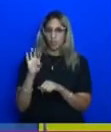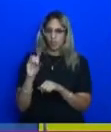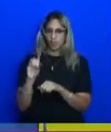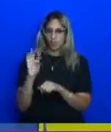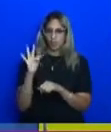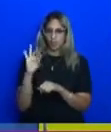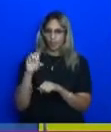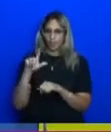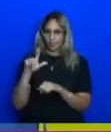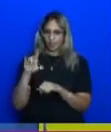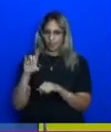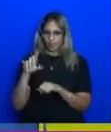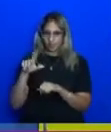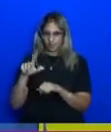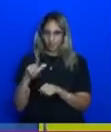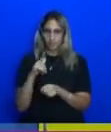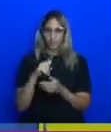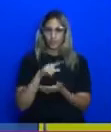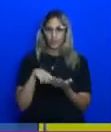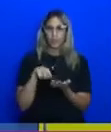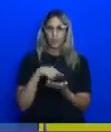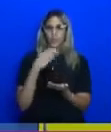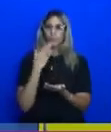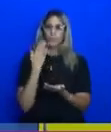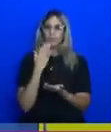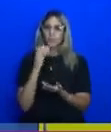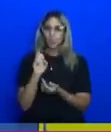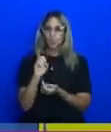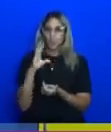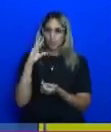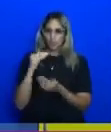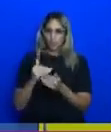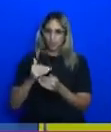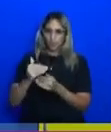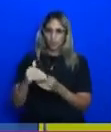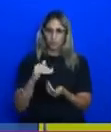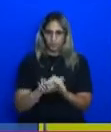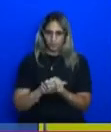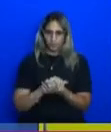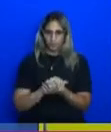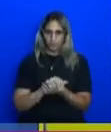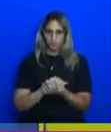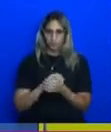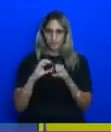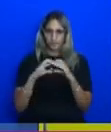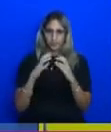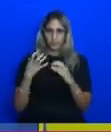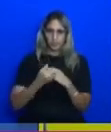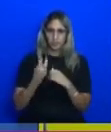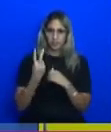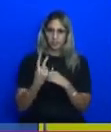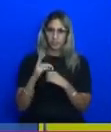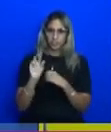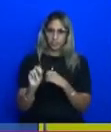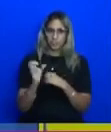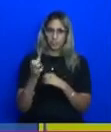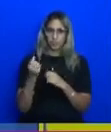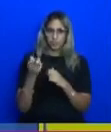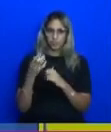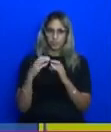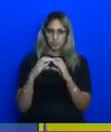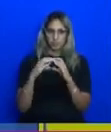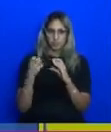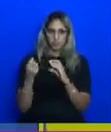com sorteios de segunda a sábado a partir das 8 da noite. Mais um número na tela, bola branca, 20. Branca número